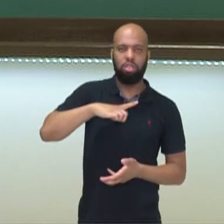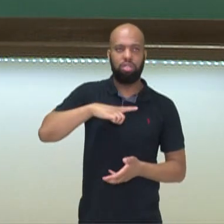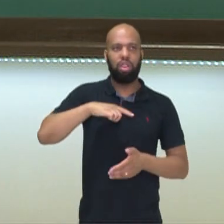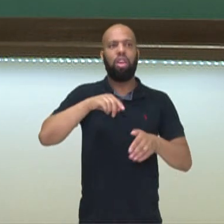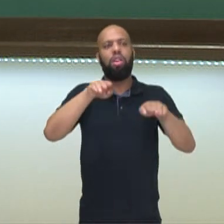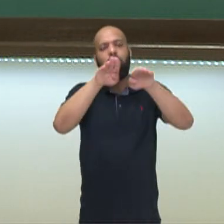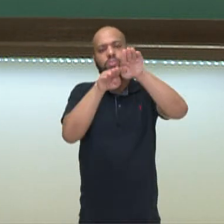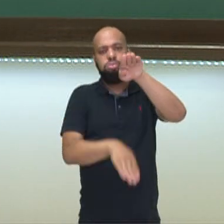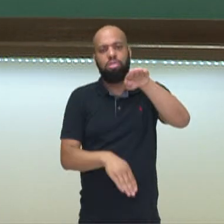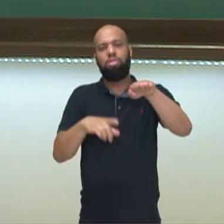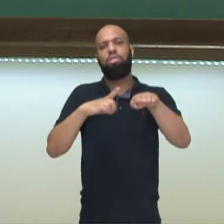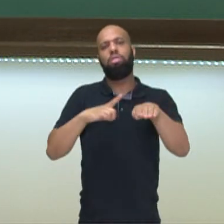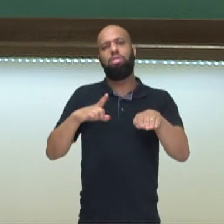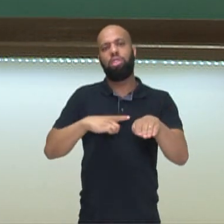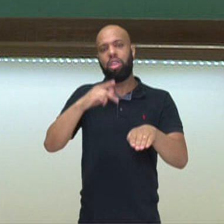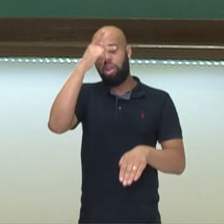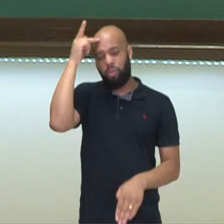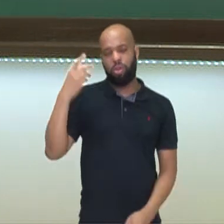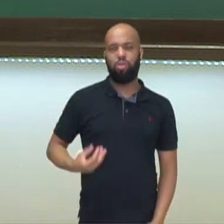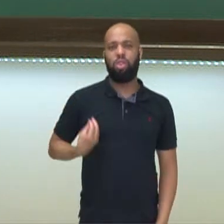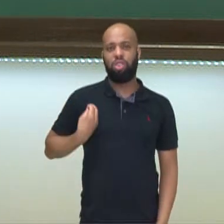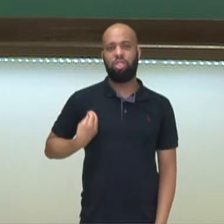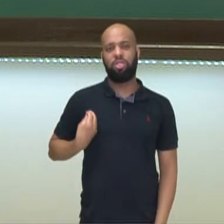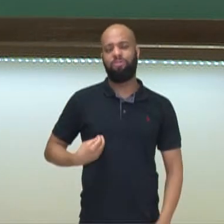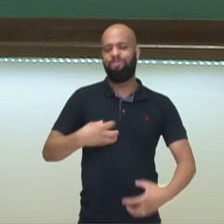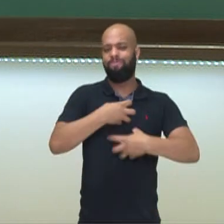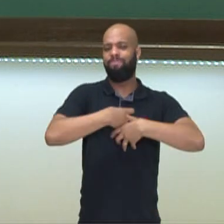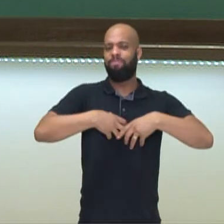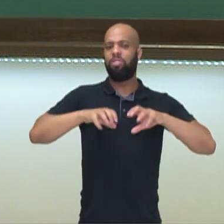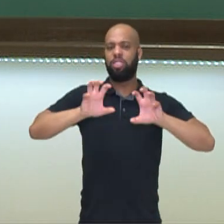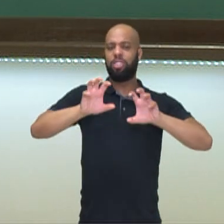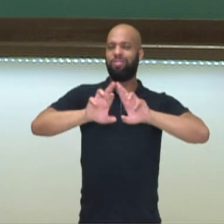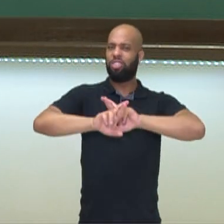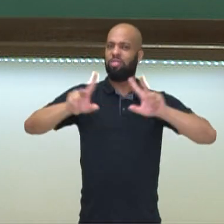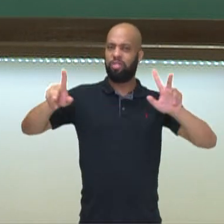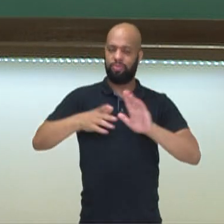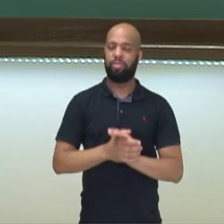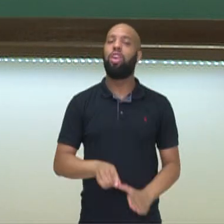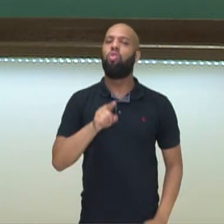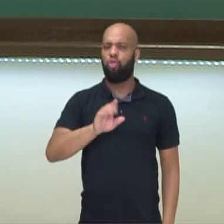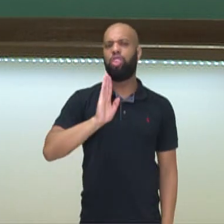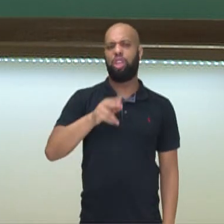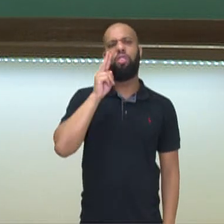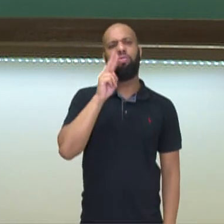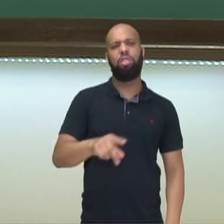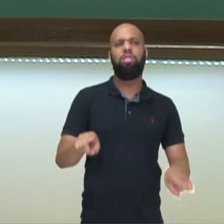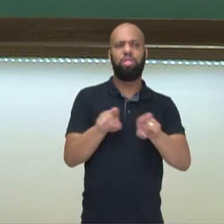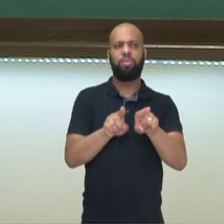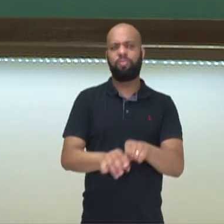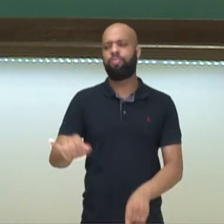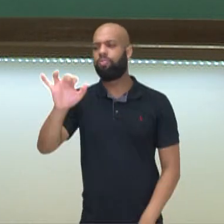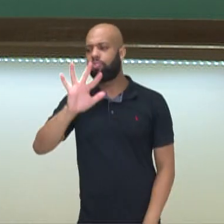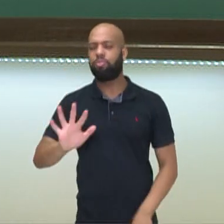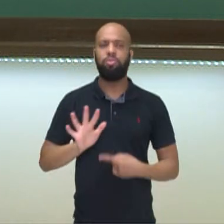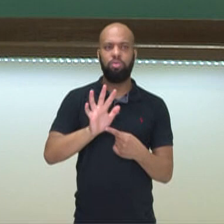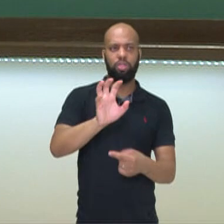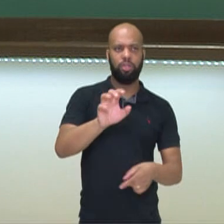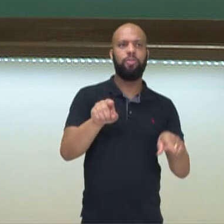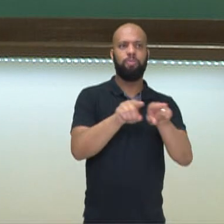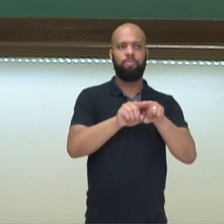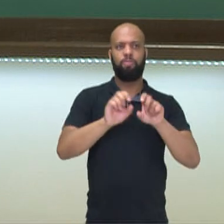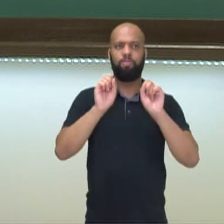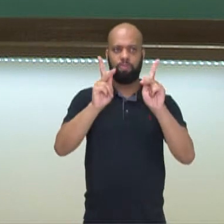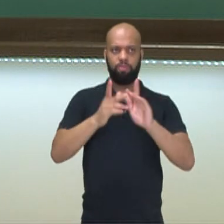Muitos lugares em que as pessoas vão ter aí essa diferença. E com certeza você já viu imagens que mostram